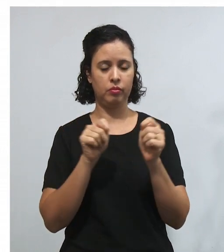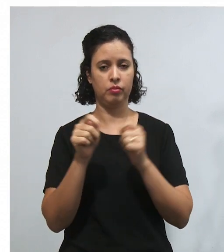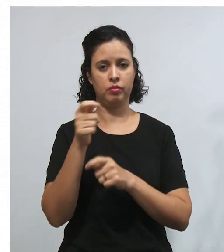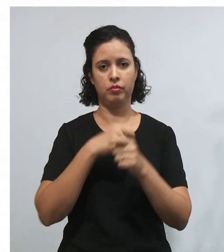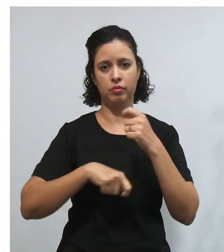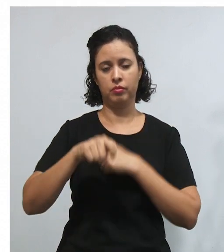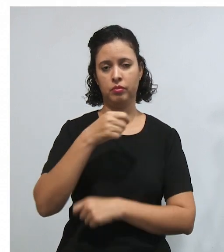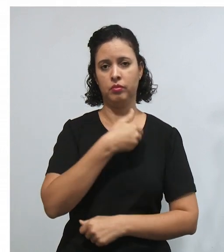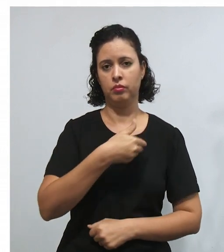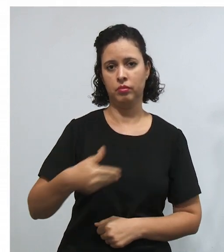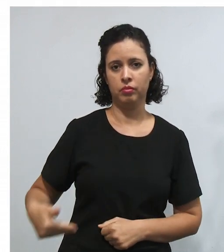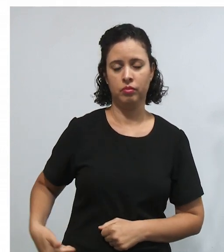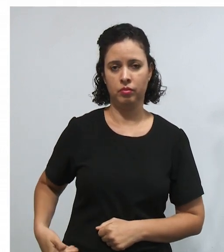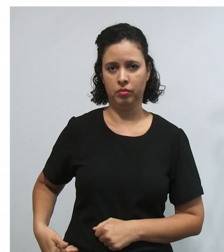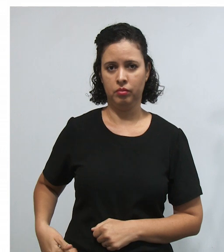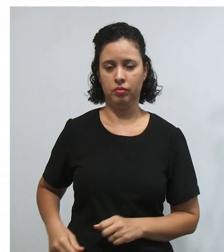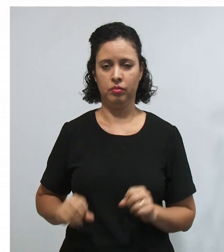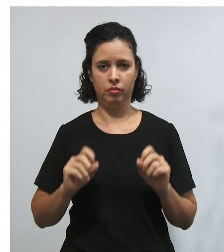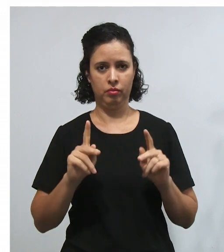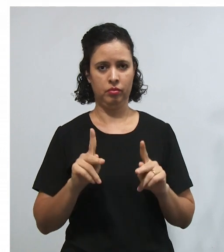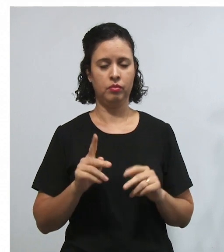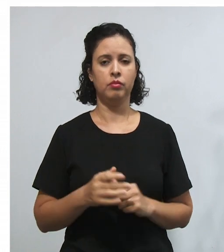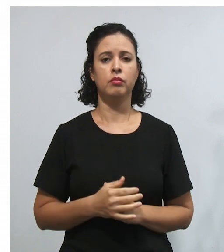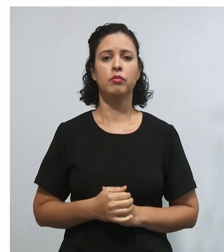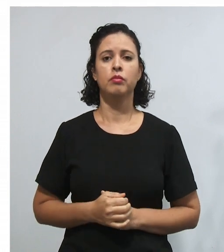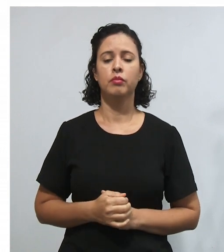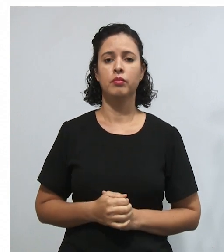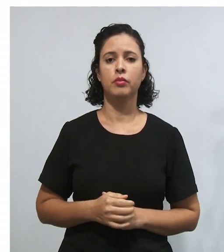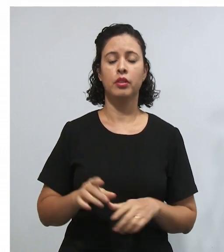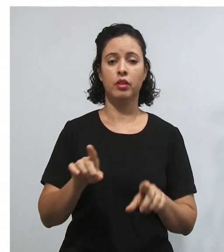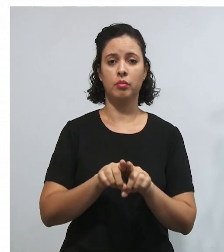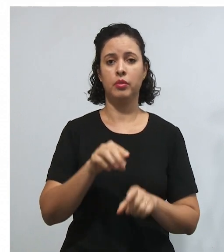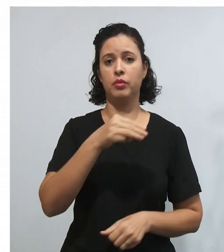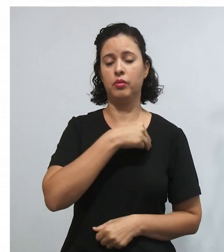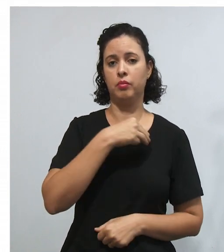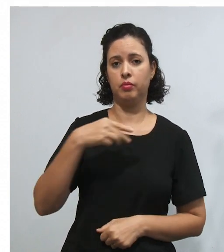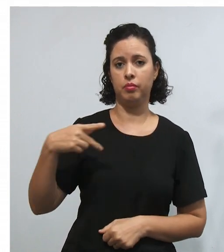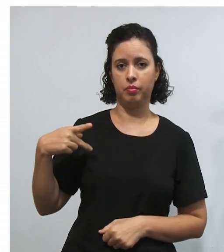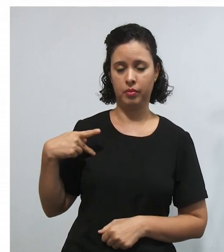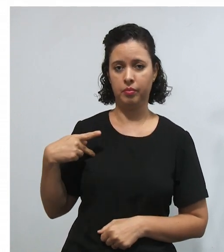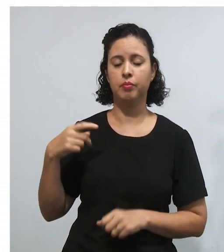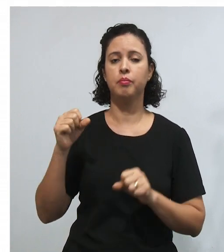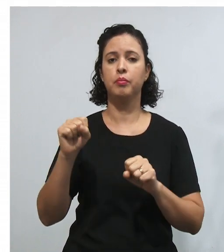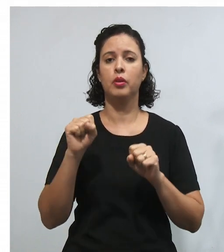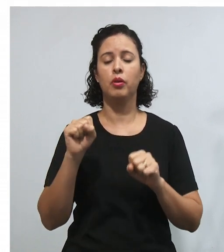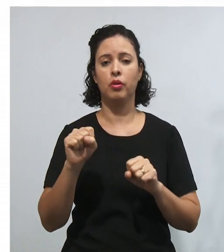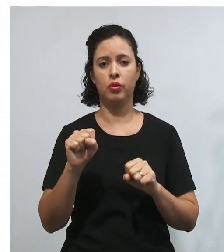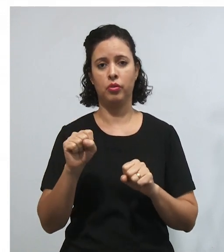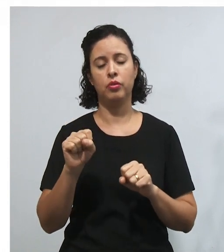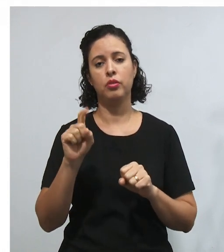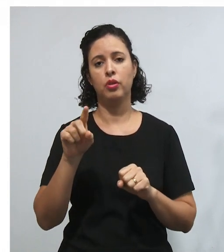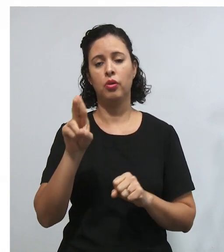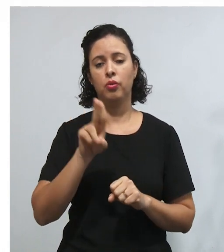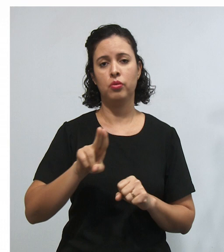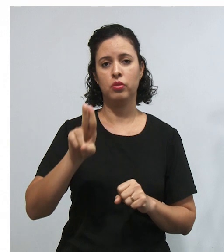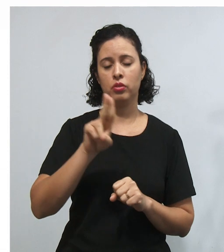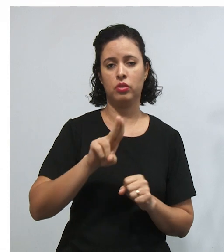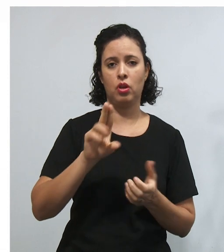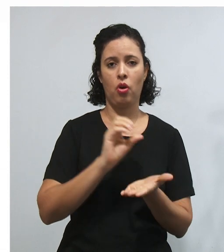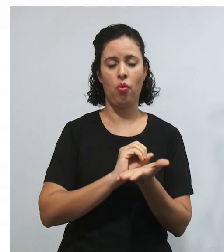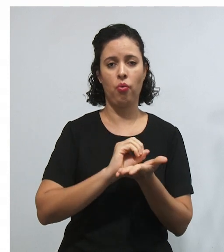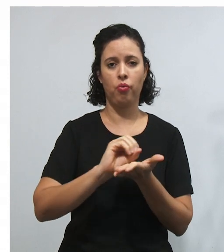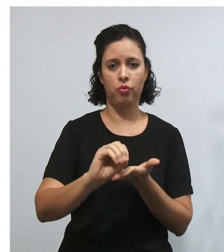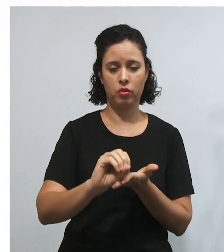controle da administração pública, tá? E ainda o MP pode agir de ofício, tá? Por que eu digo de ofício? Ele não precisa